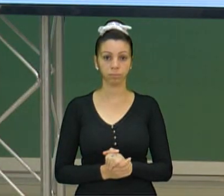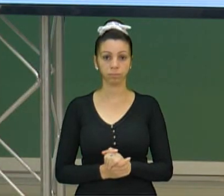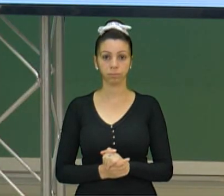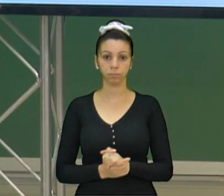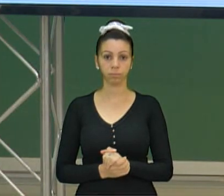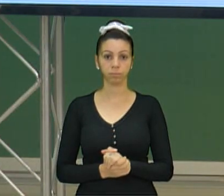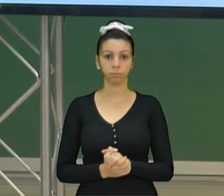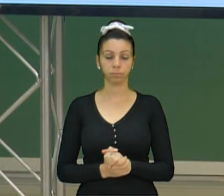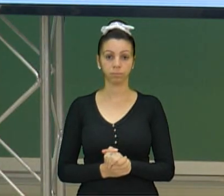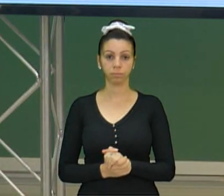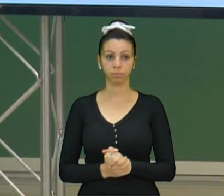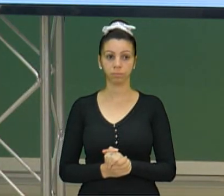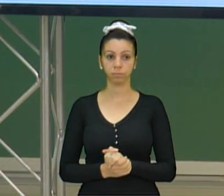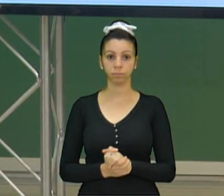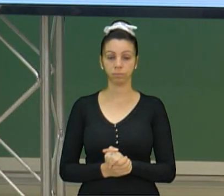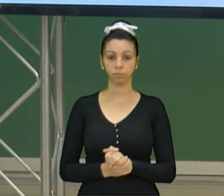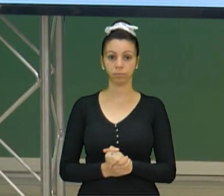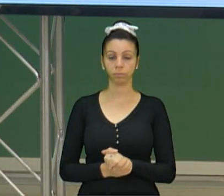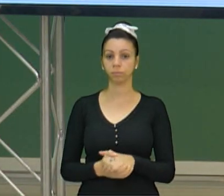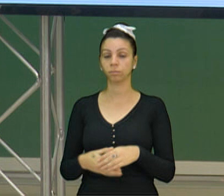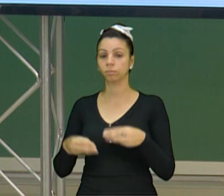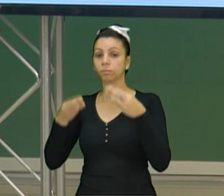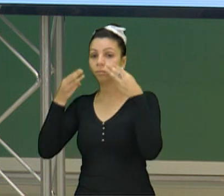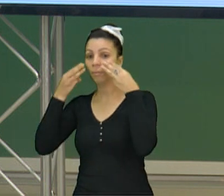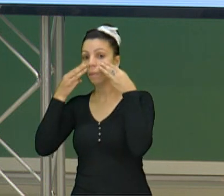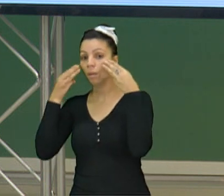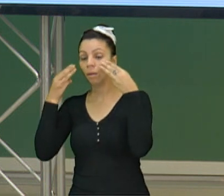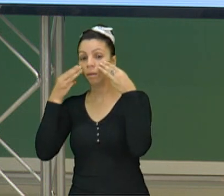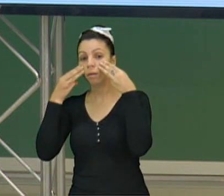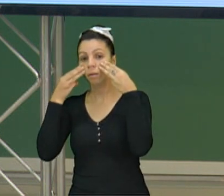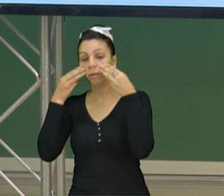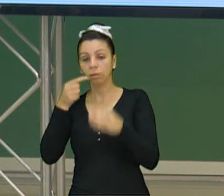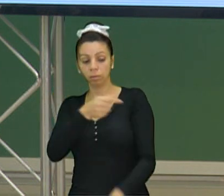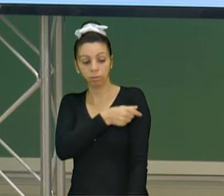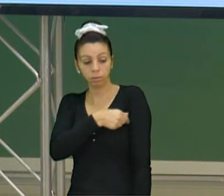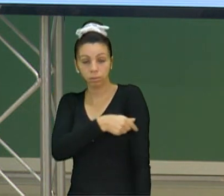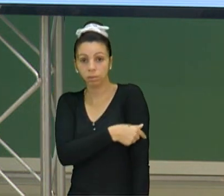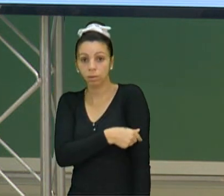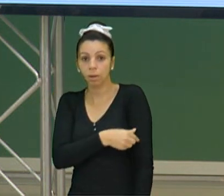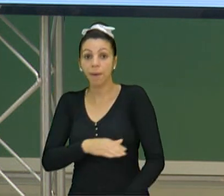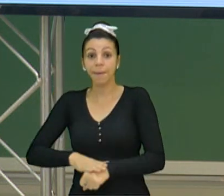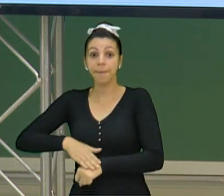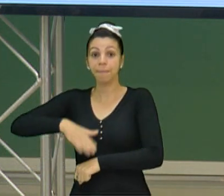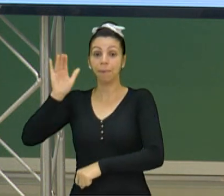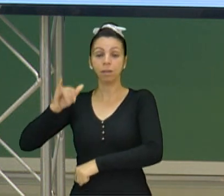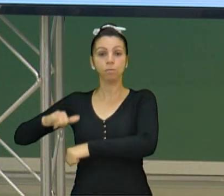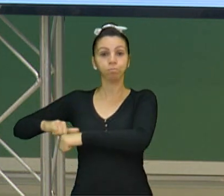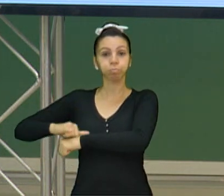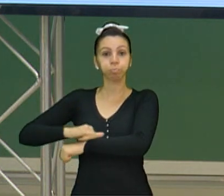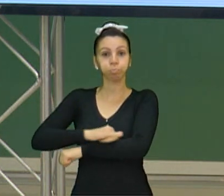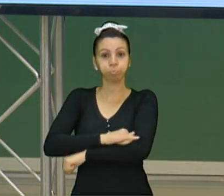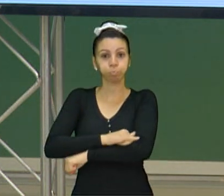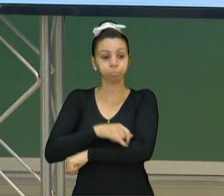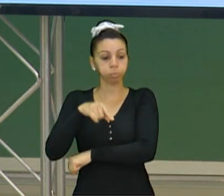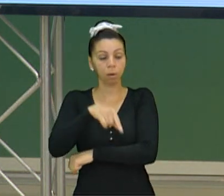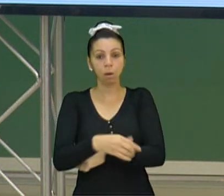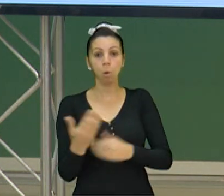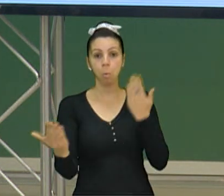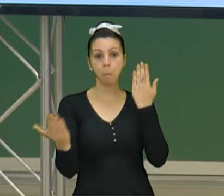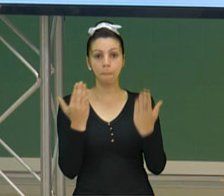Hodori é mais gordo do que o Vinícius. São adjetivos curtos, por isso você tem que